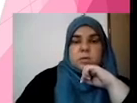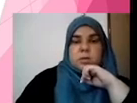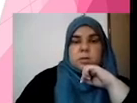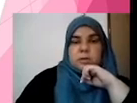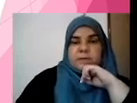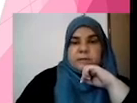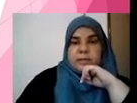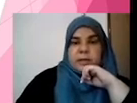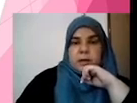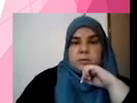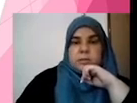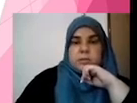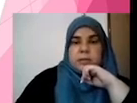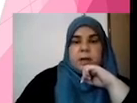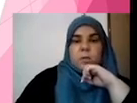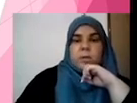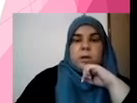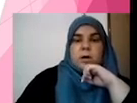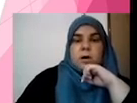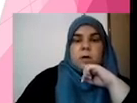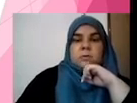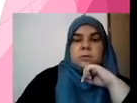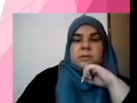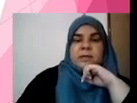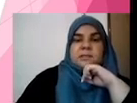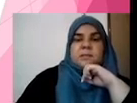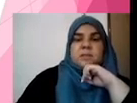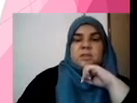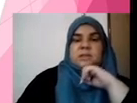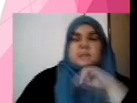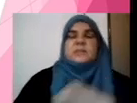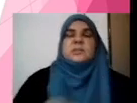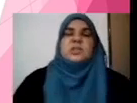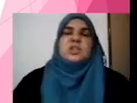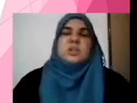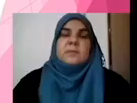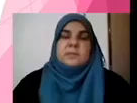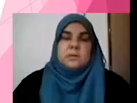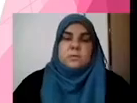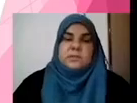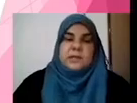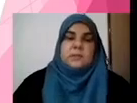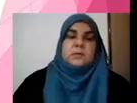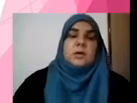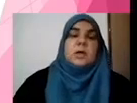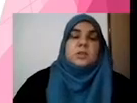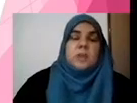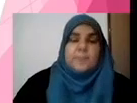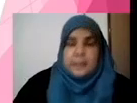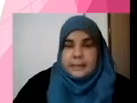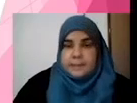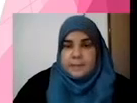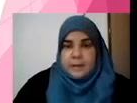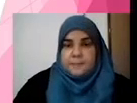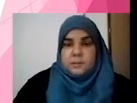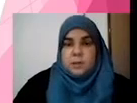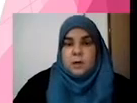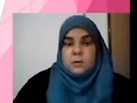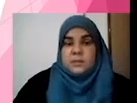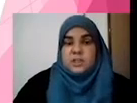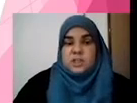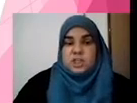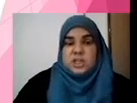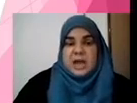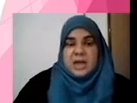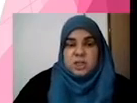traço 90 graus, tá? O encontro dessas mediatrizes a gente chama de circuncentro. Só para relembrar, pessoal,